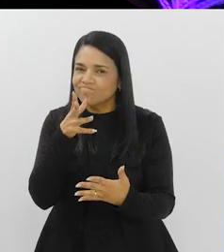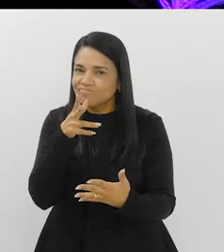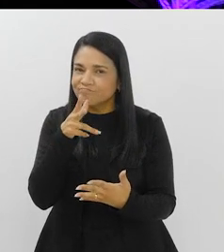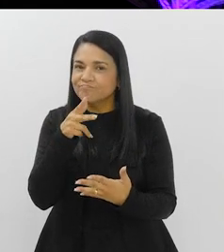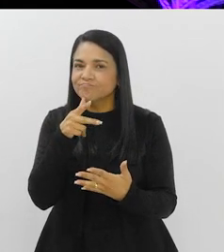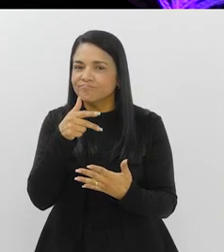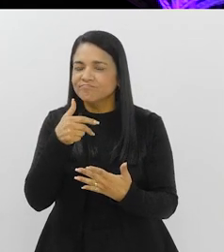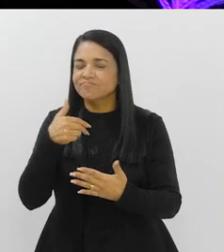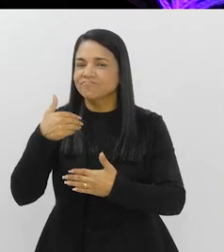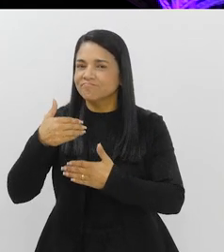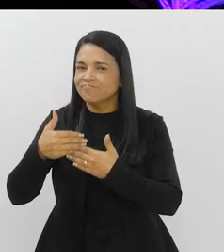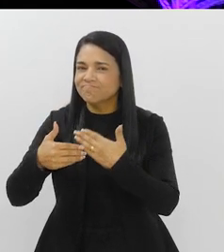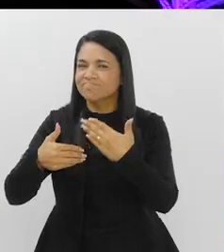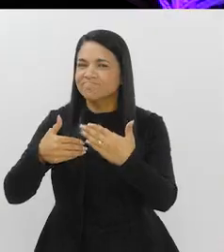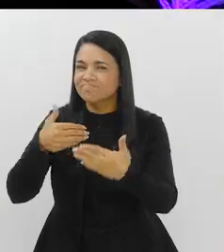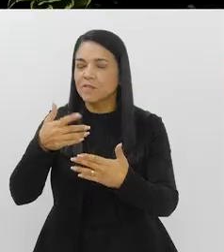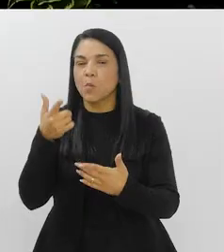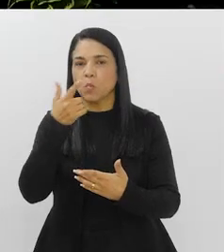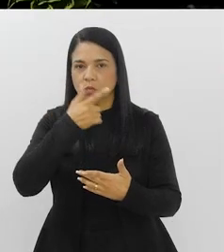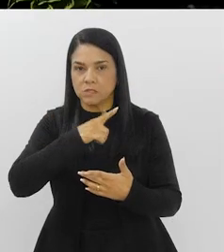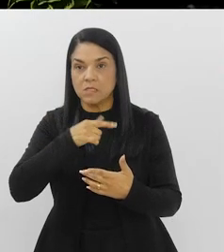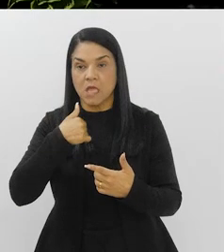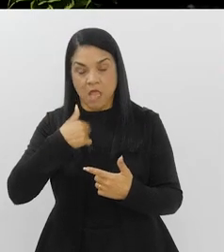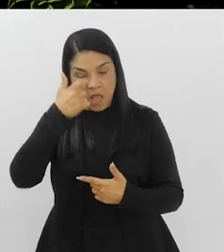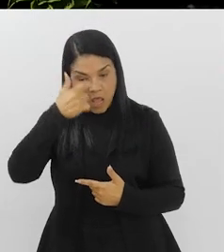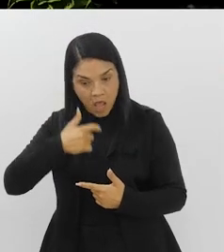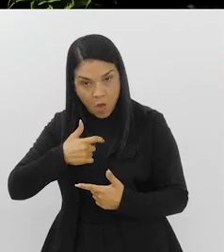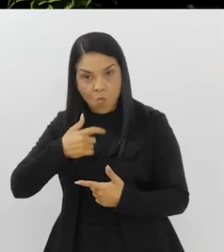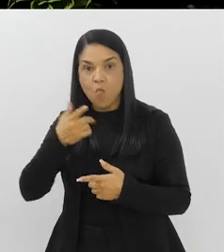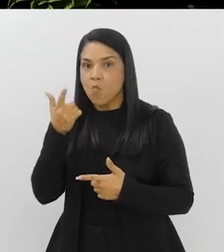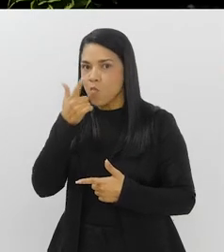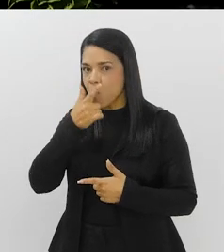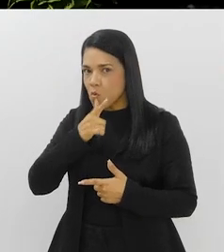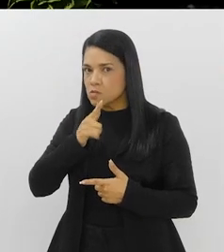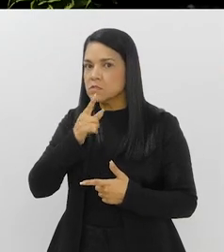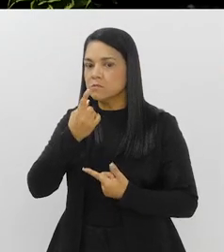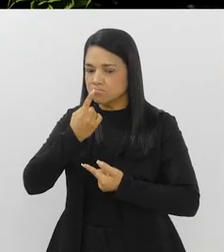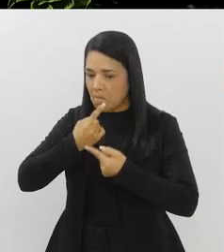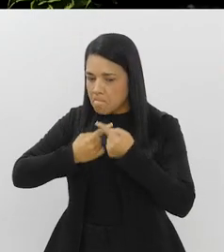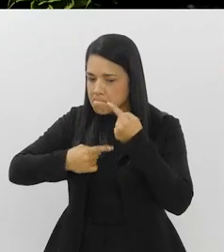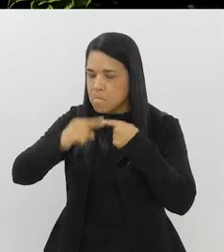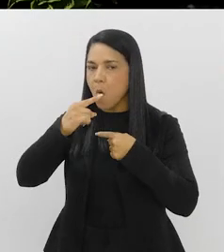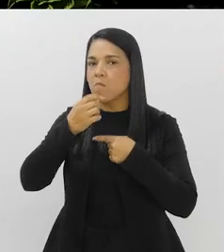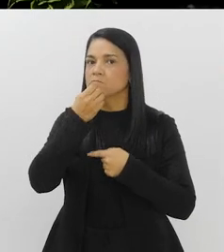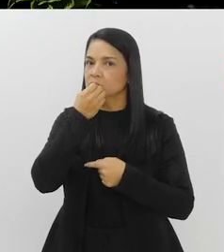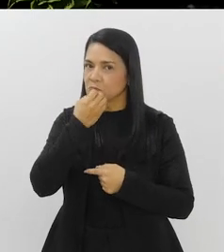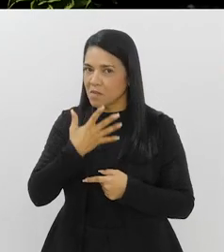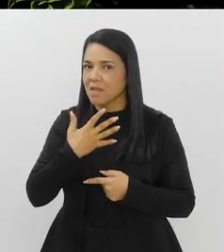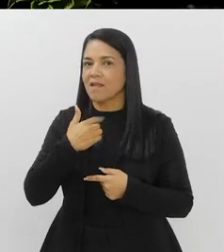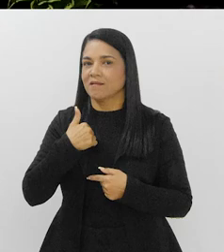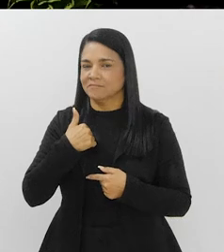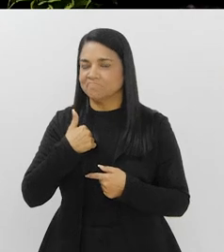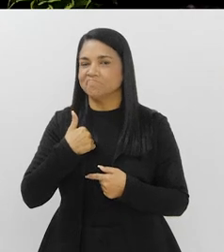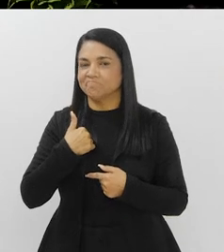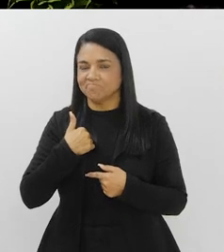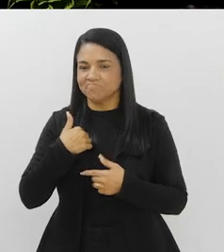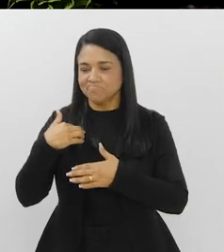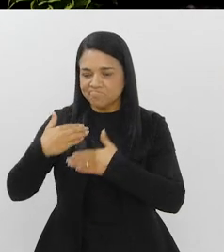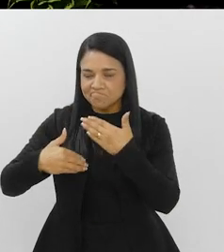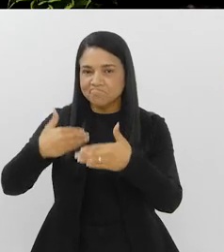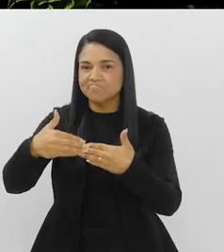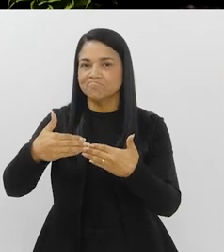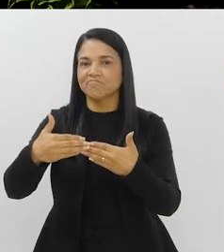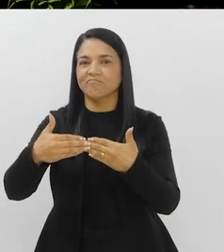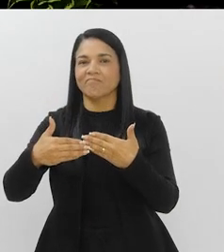pouquinho lento ainda até até ser conseguido mas eu consegui de alguma forma até eh passar bem por isso tá